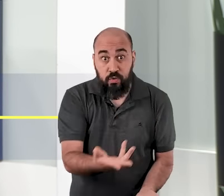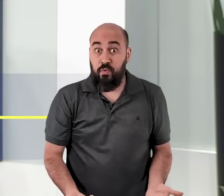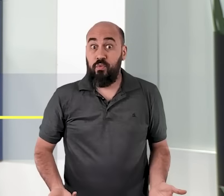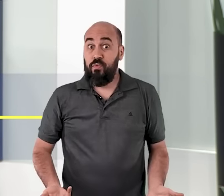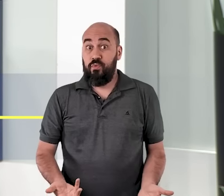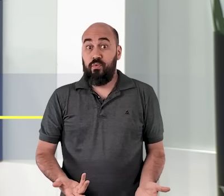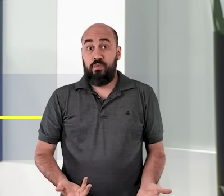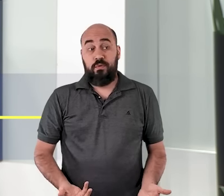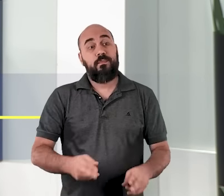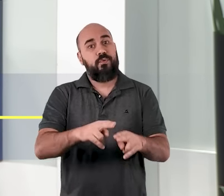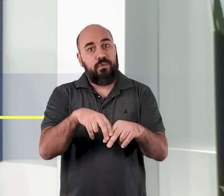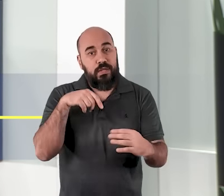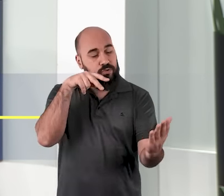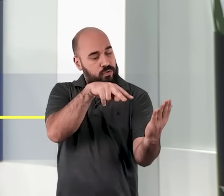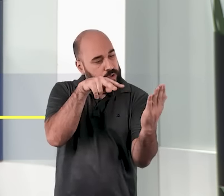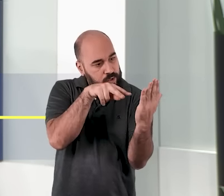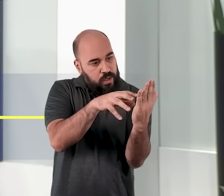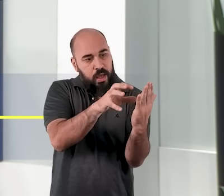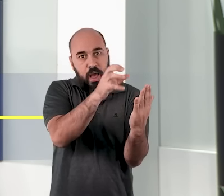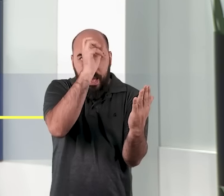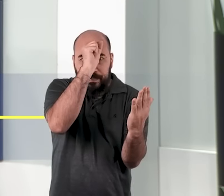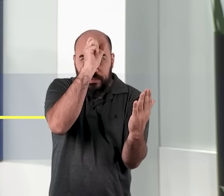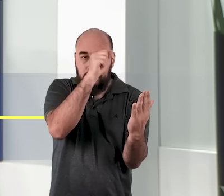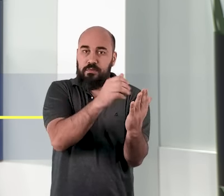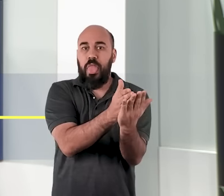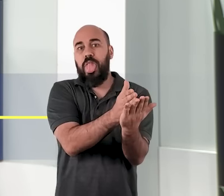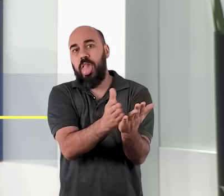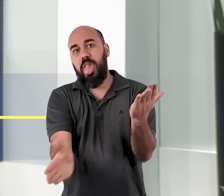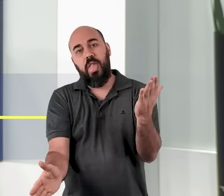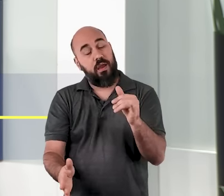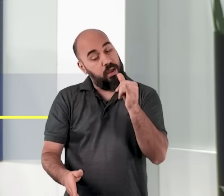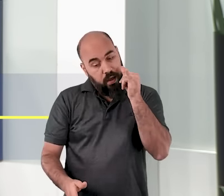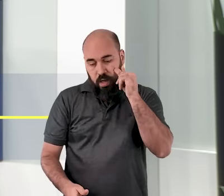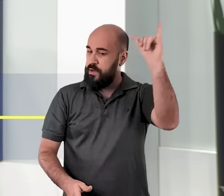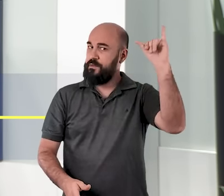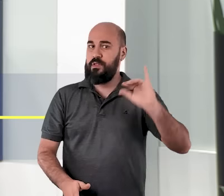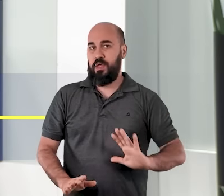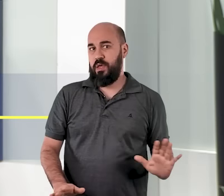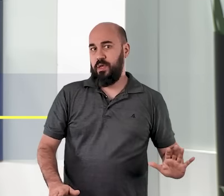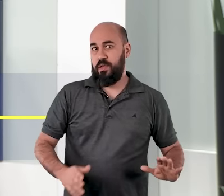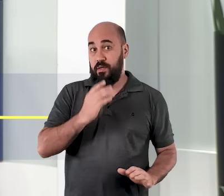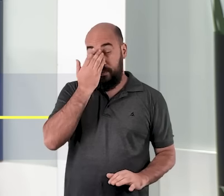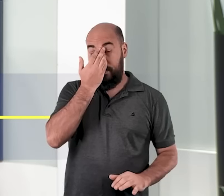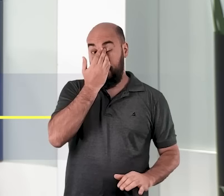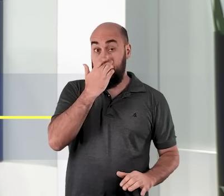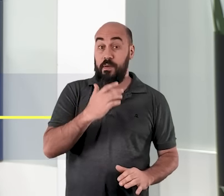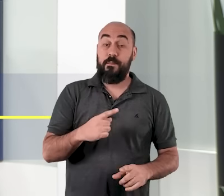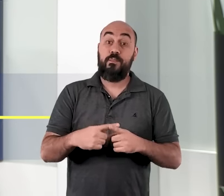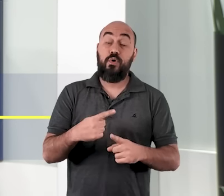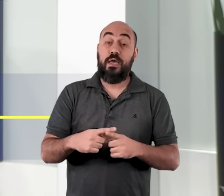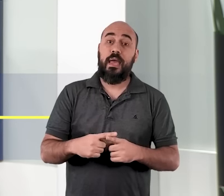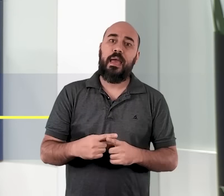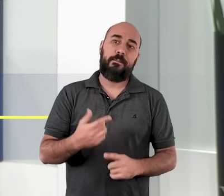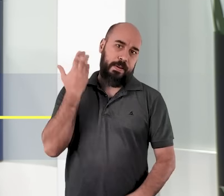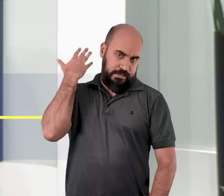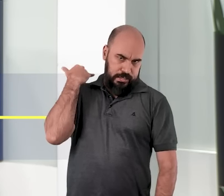nos desviemos. E vem a advertência, porque se a palavra falada por meio de anjos se tornou